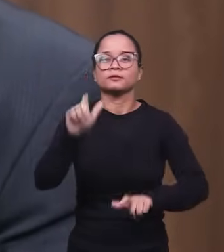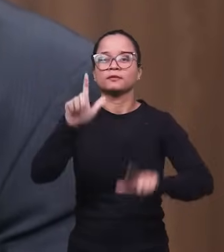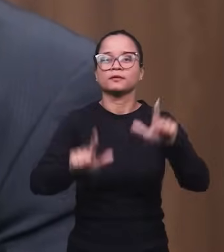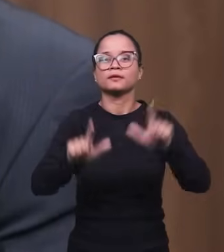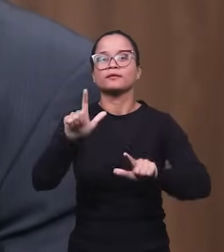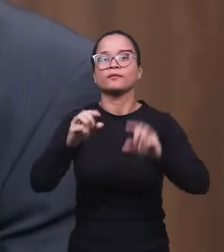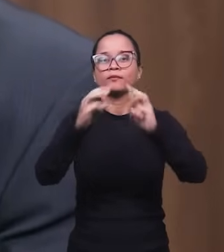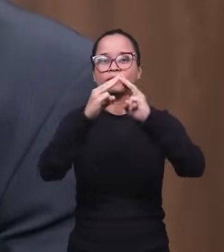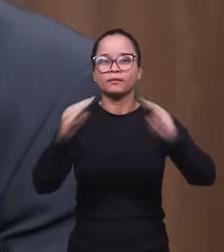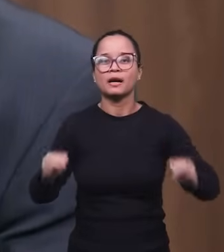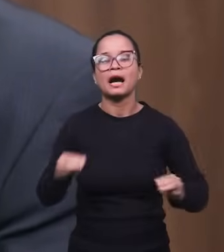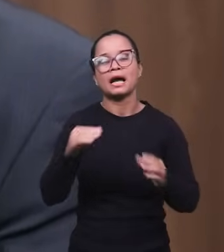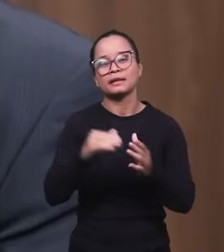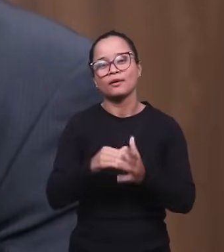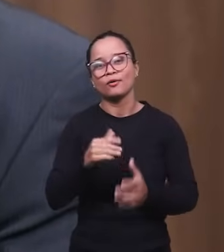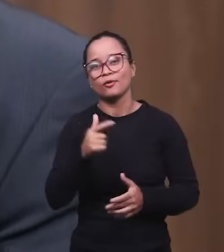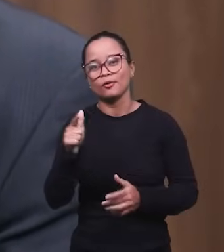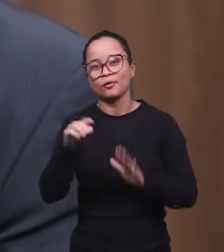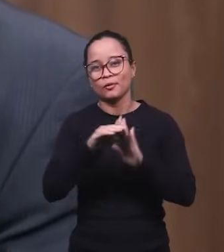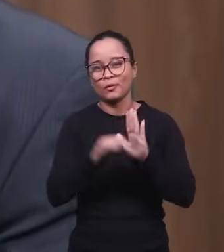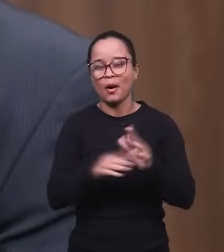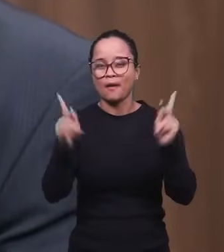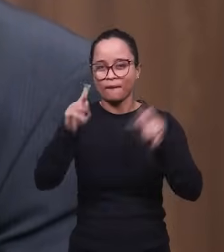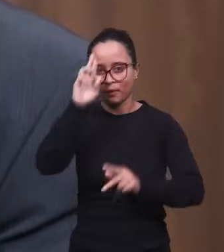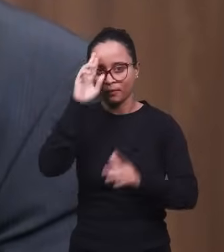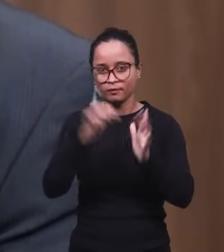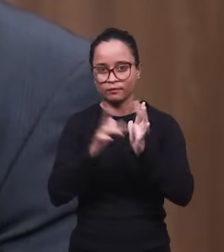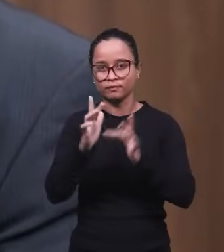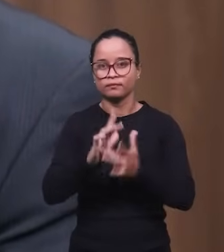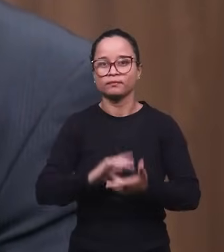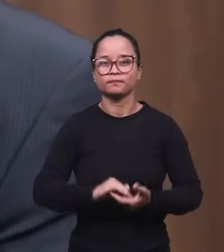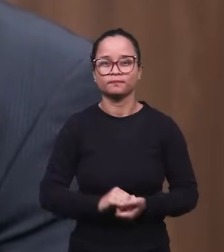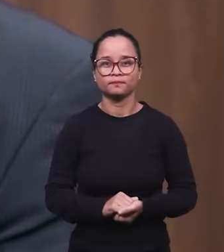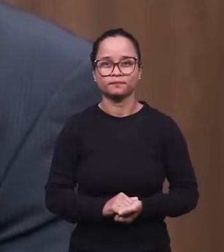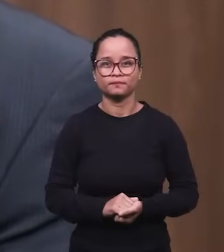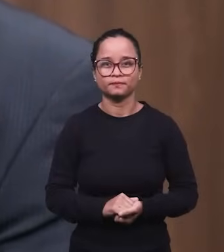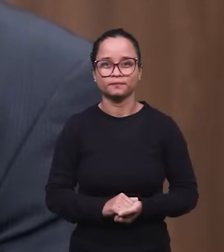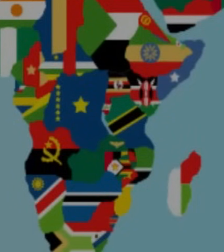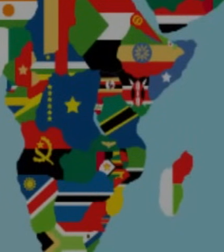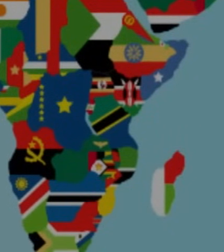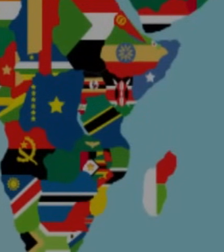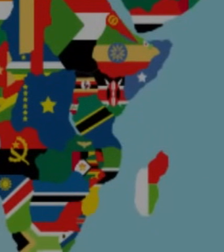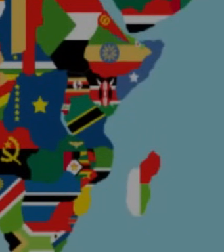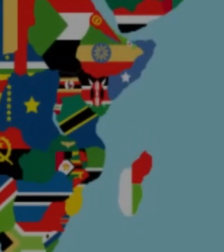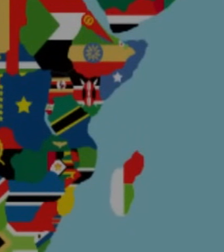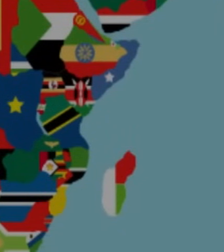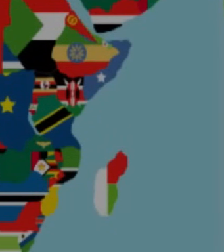nos acompanhando pela TV Manaim e até o nosso próximo programa. A paz do Senhor Jesus.